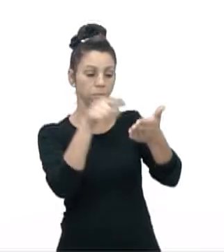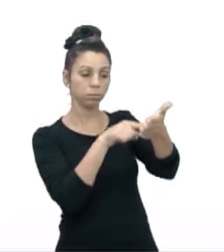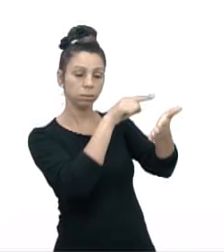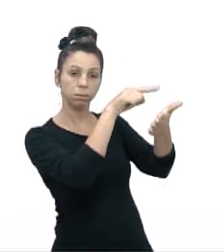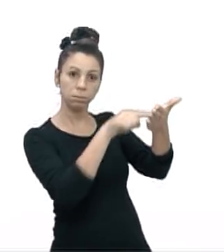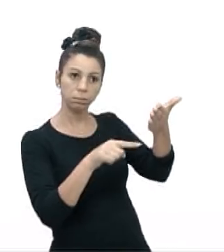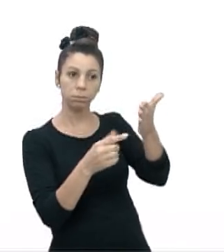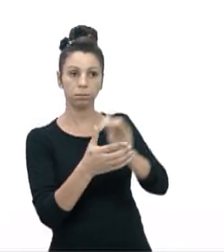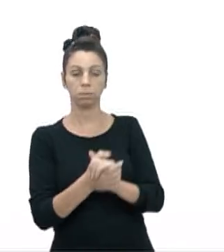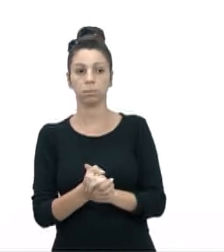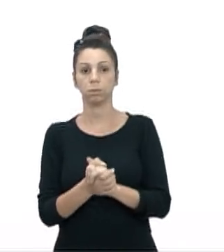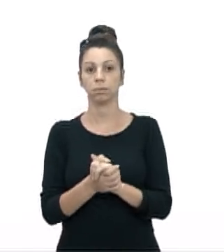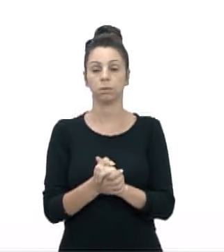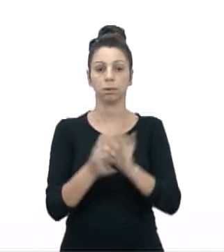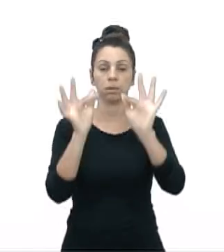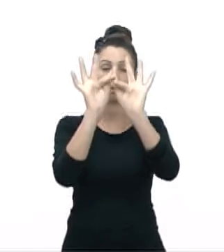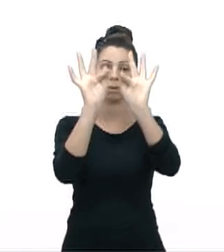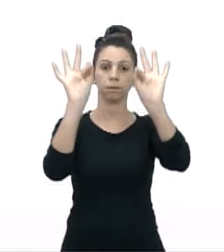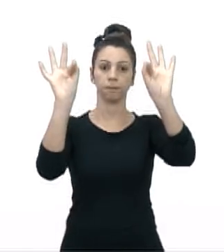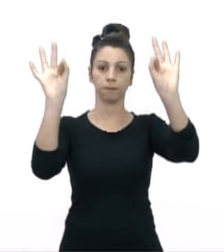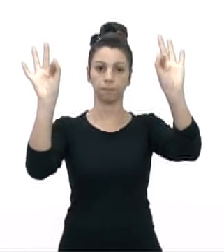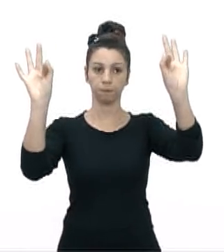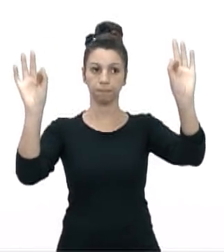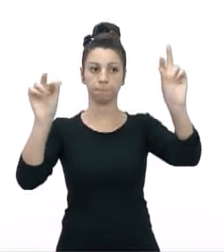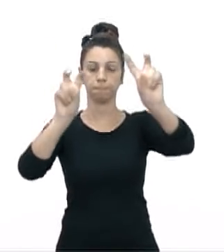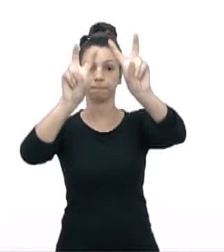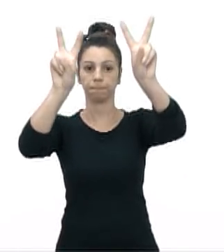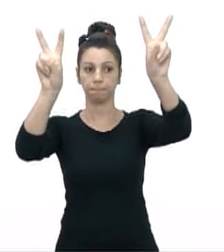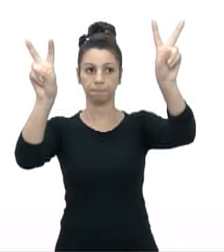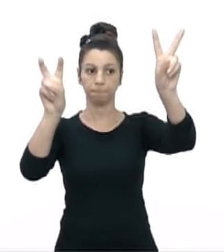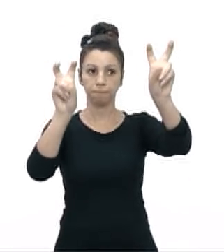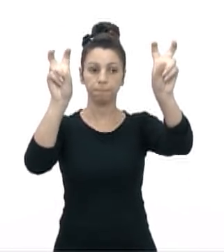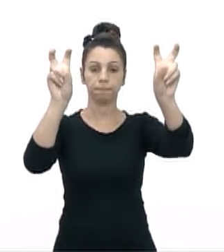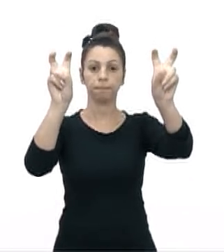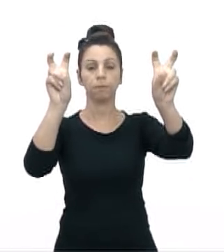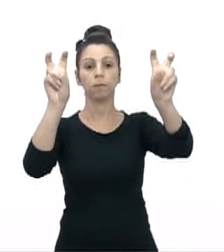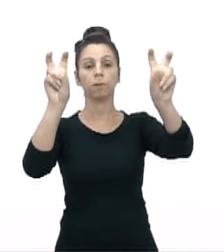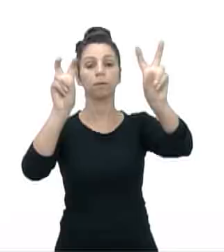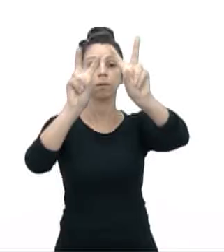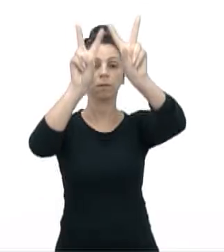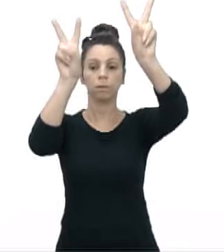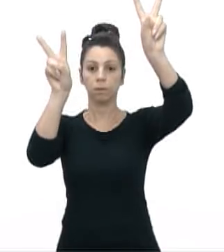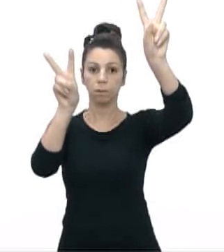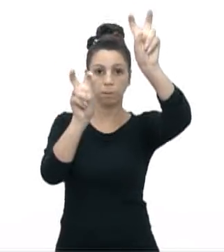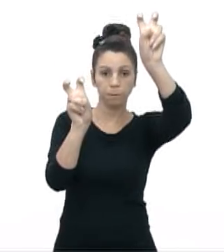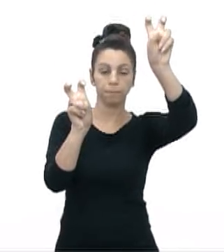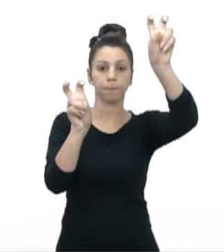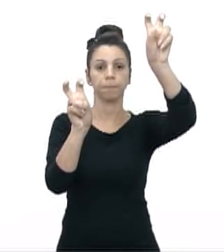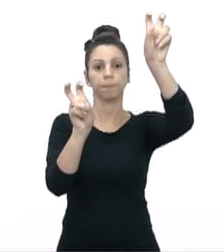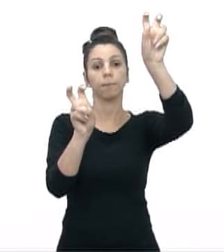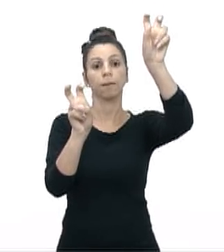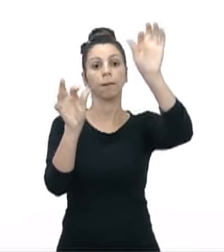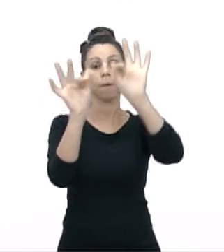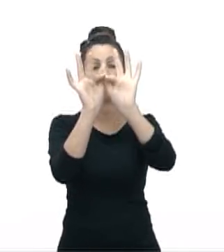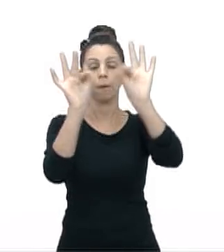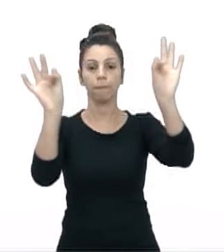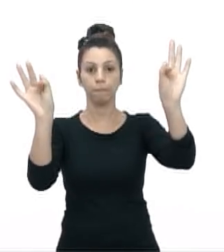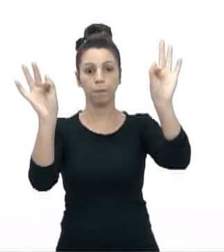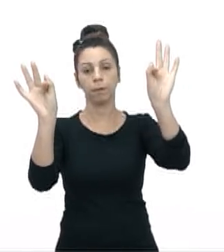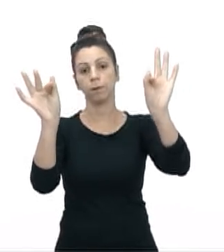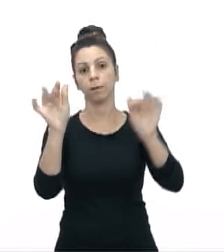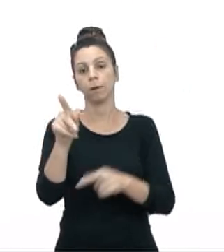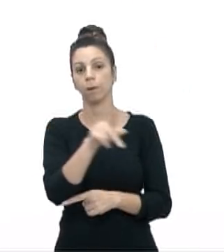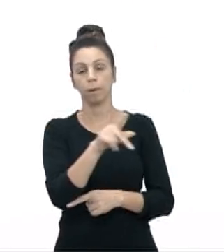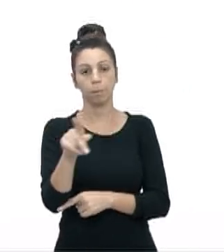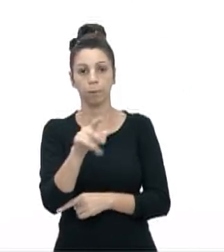correta. A frase está ali entre aspas, né, pessoal, indicando que é uma citação, né, não é uma frase que a professora elaborou